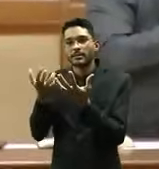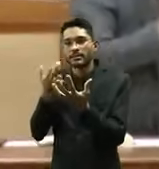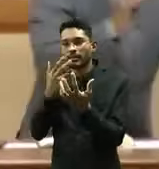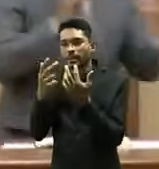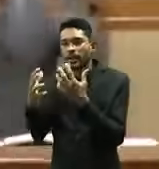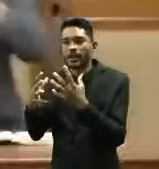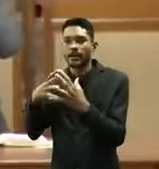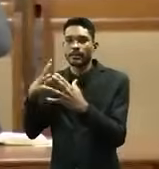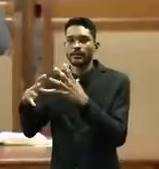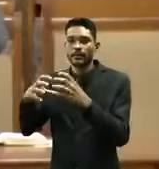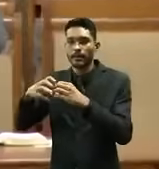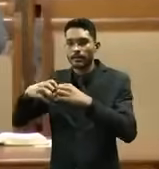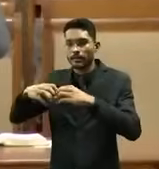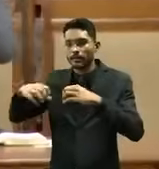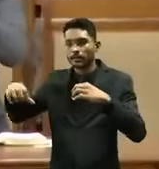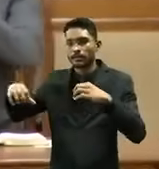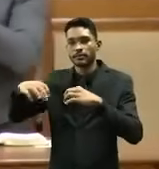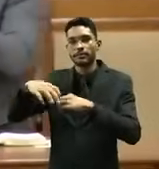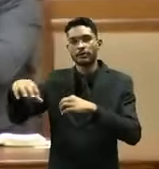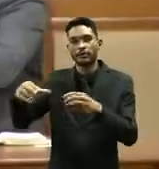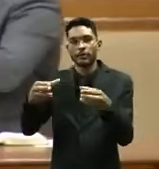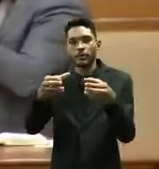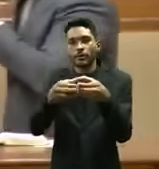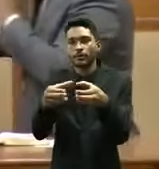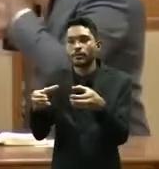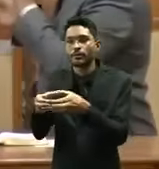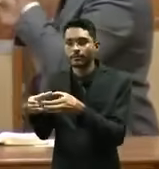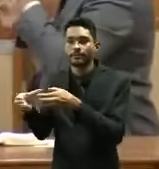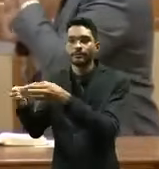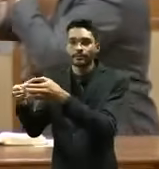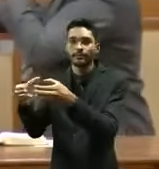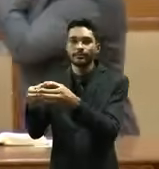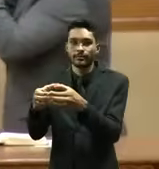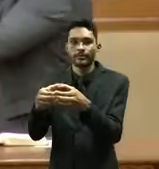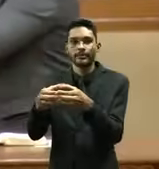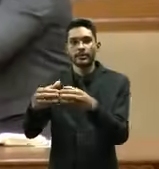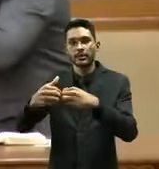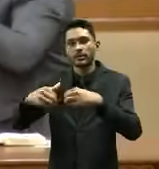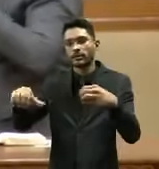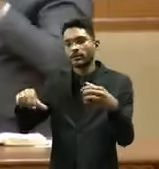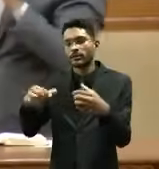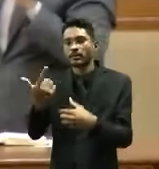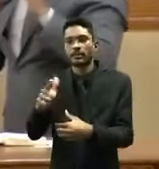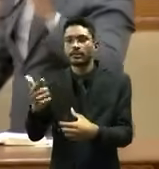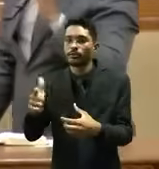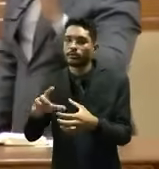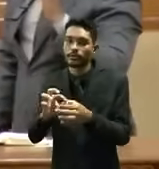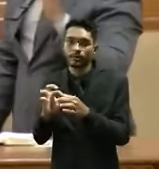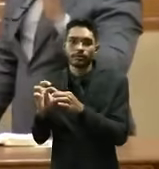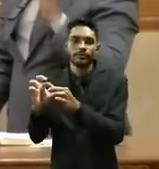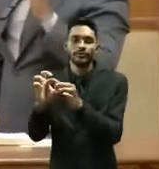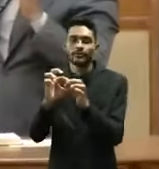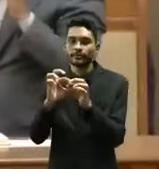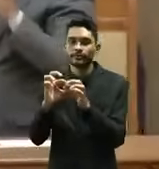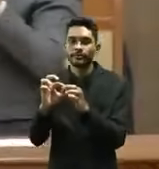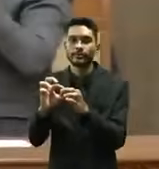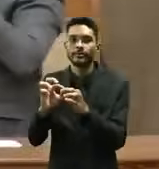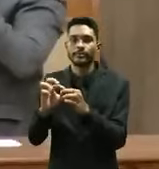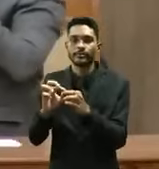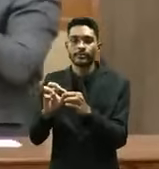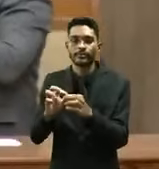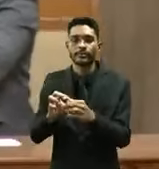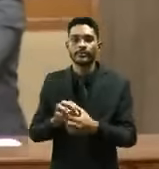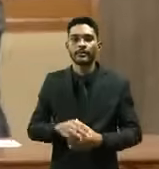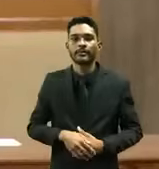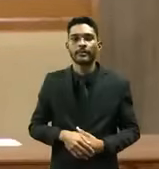eh dicas estamos colocando Barreiras que nos impede de ter comunhão com outro e deixa